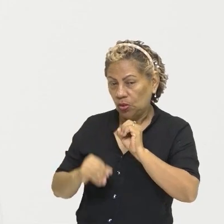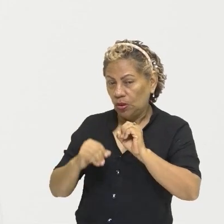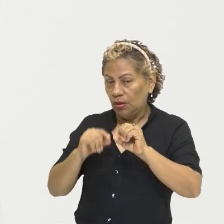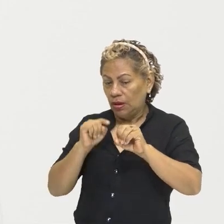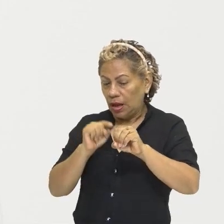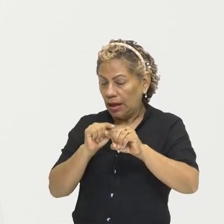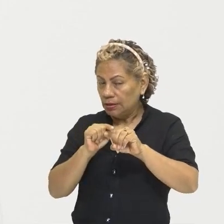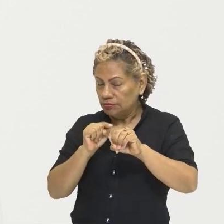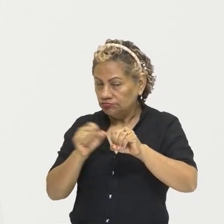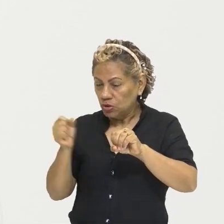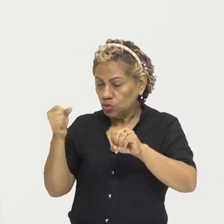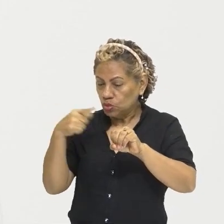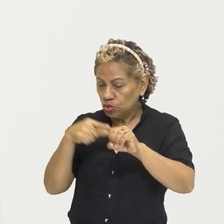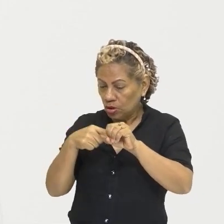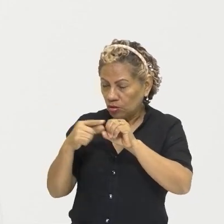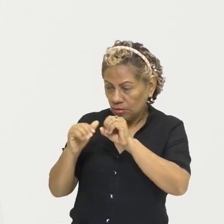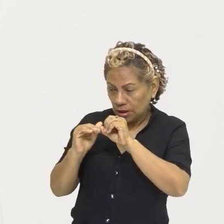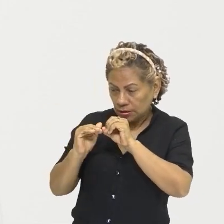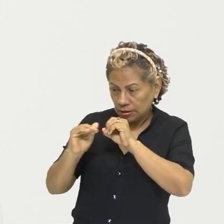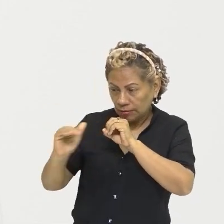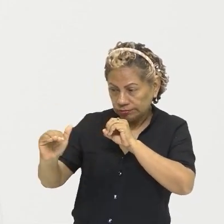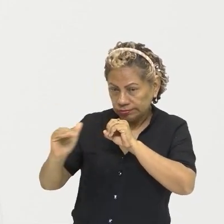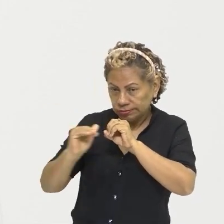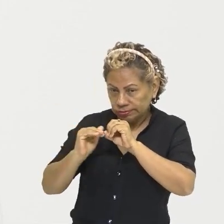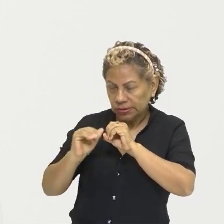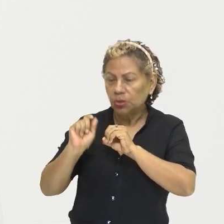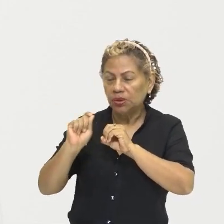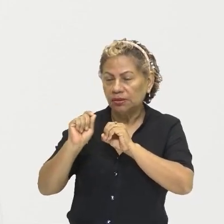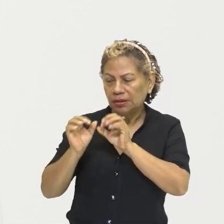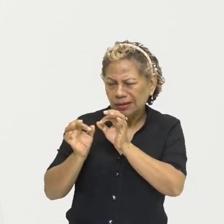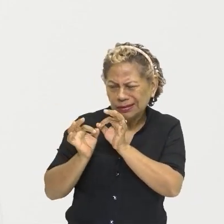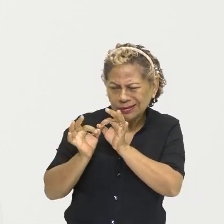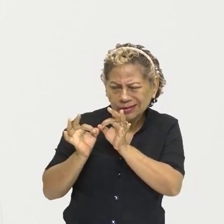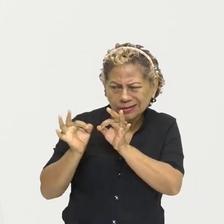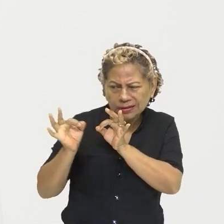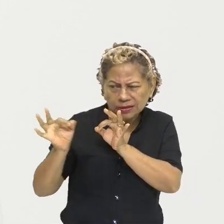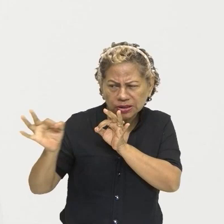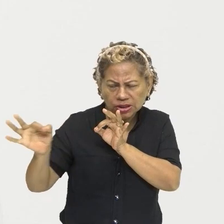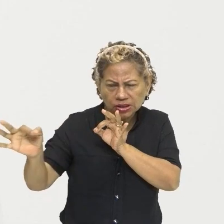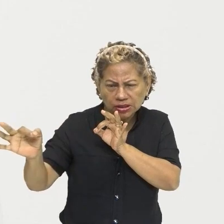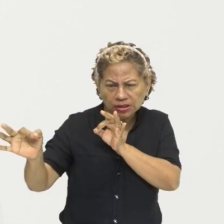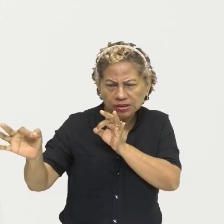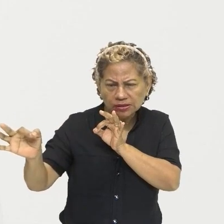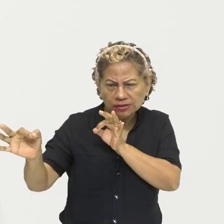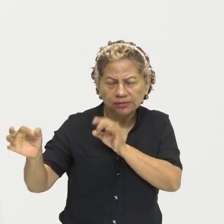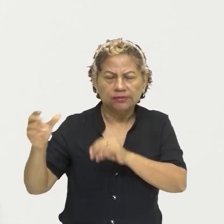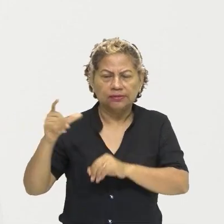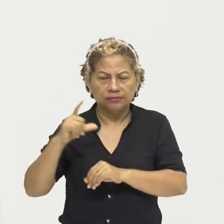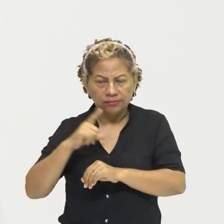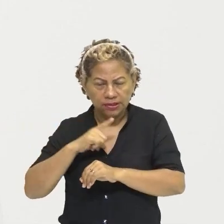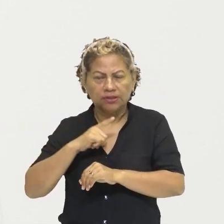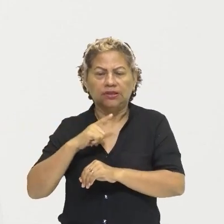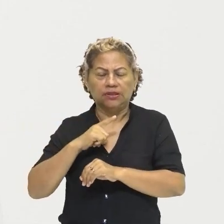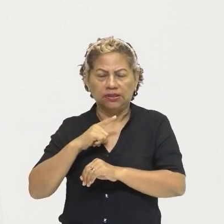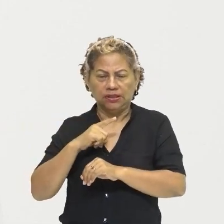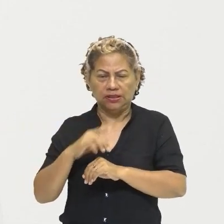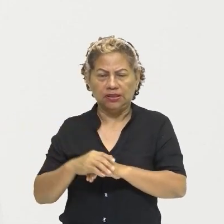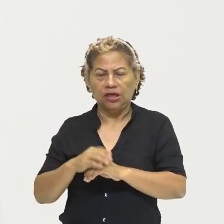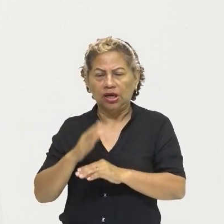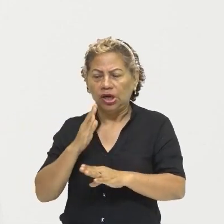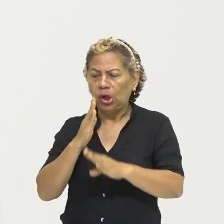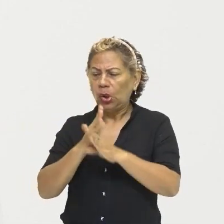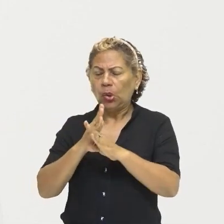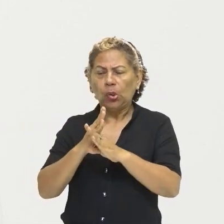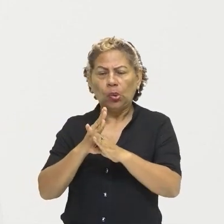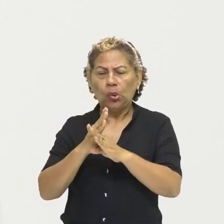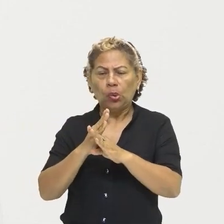Então, o que acontece? A distância desses focos até qualquer ponto aqui,